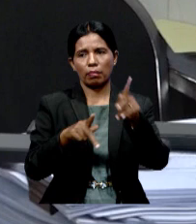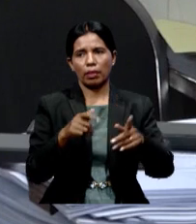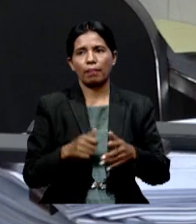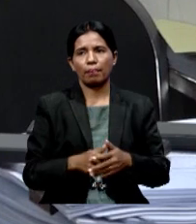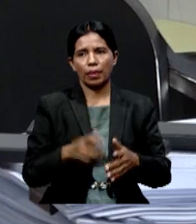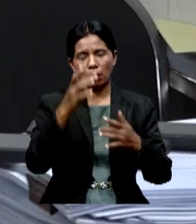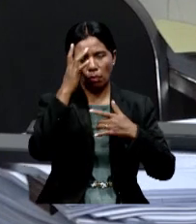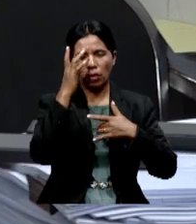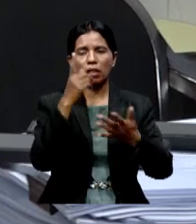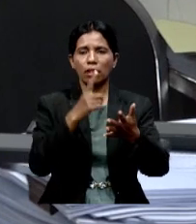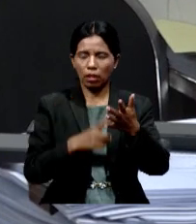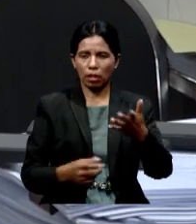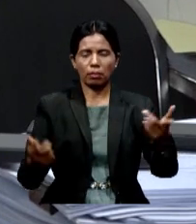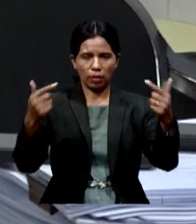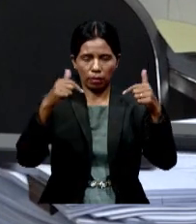ida di mukmai